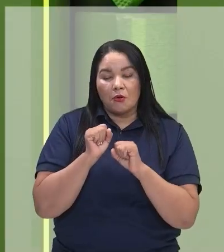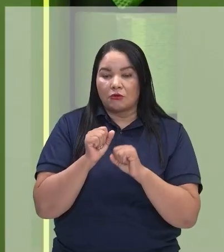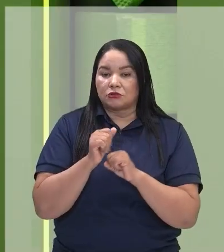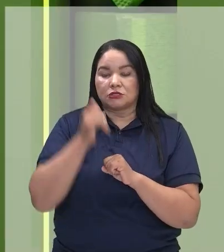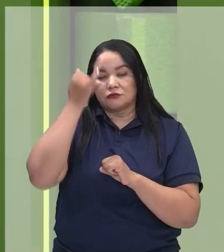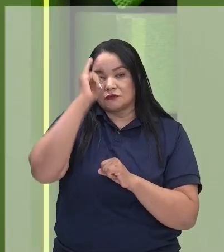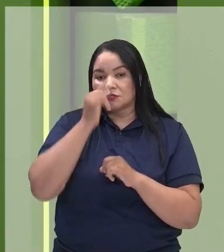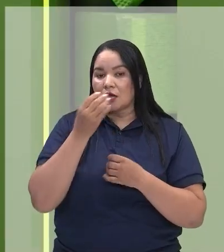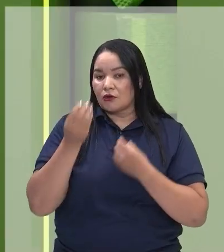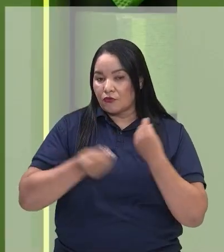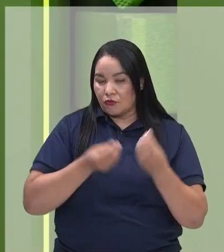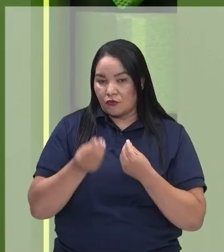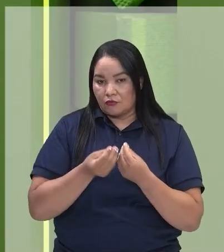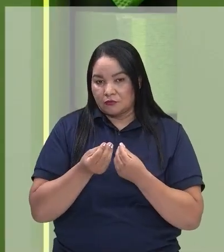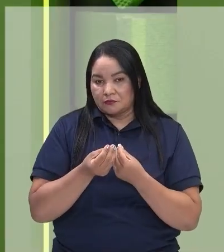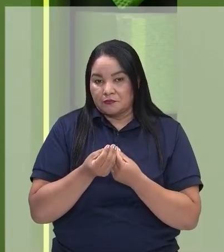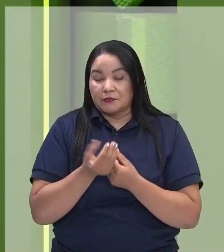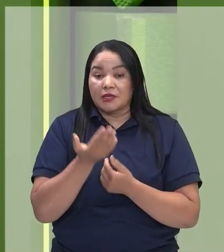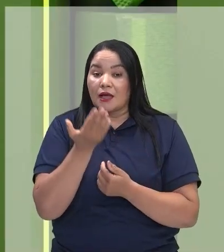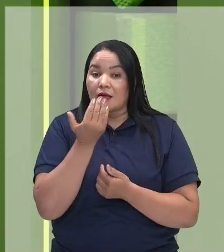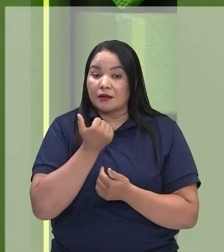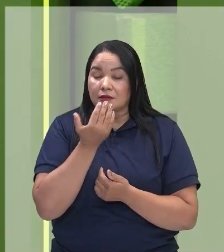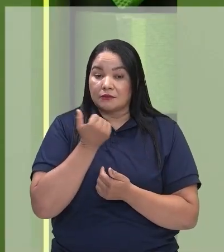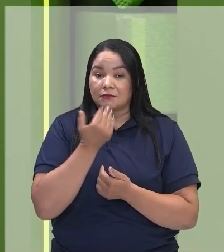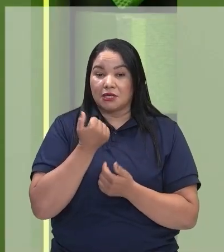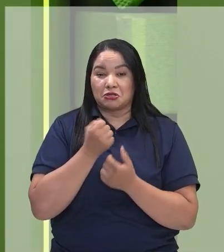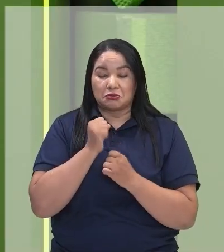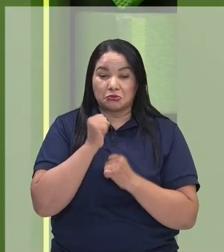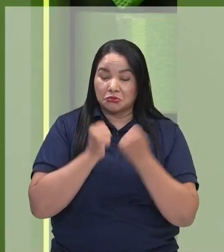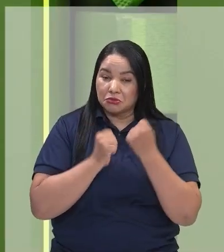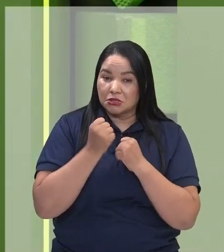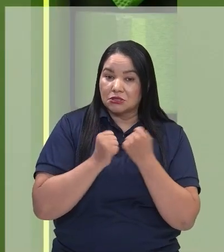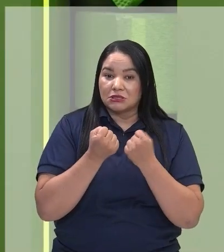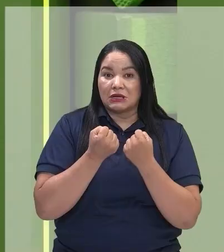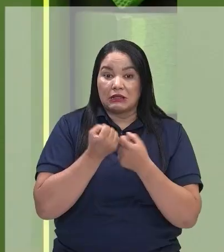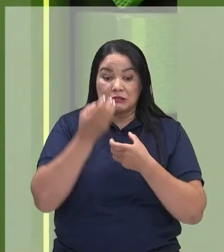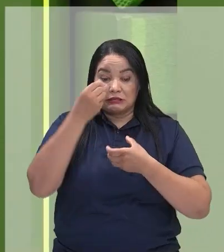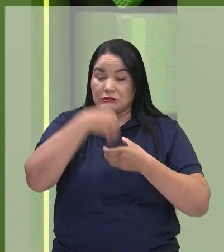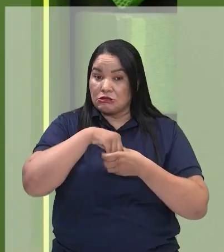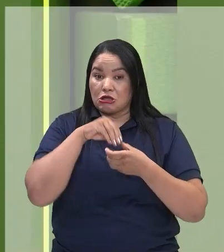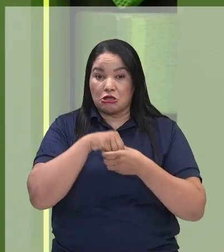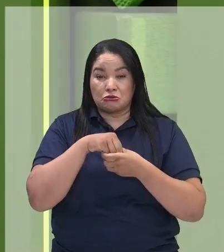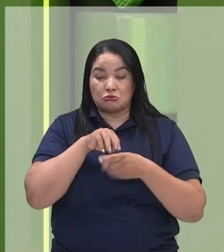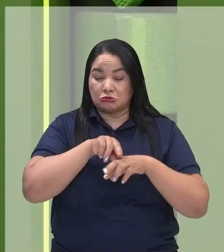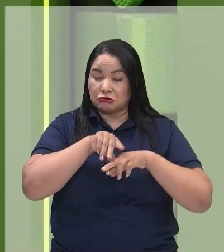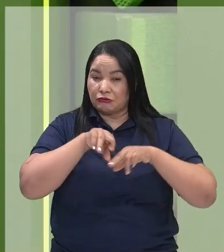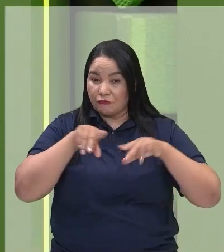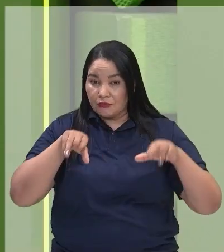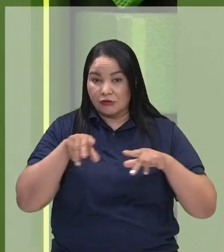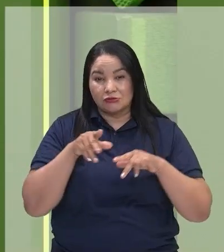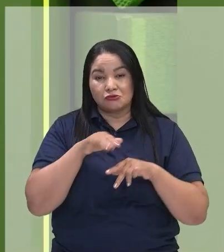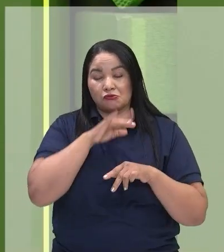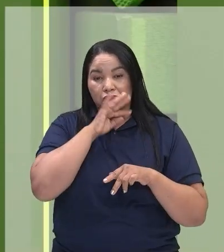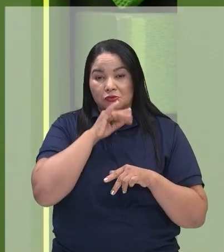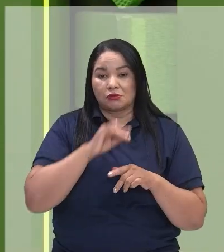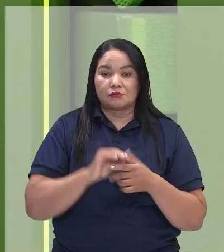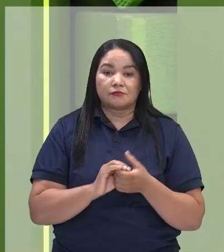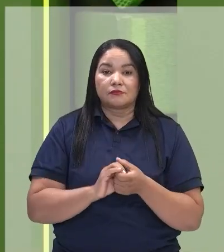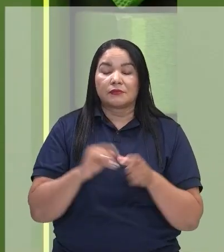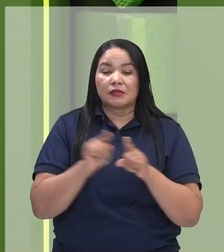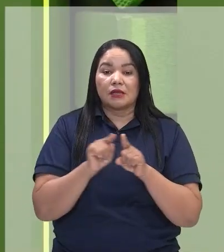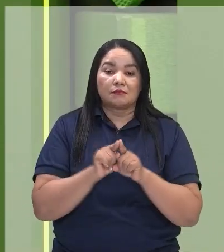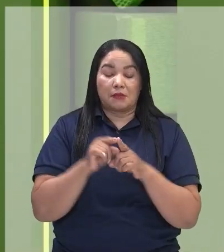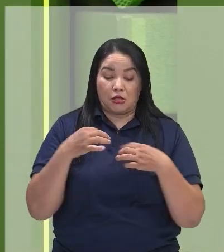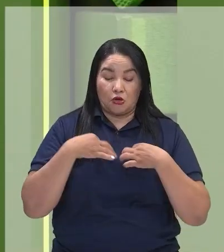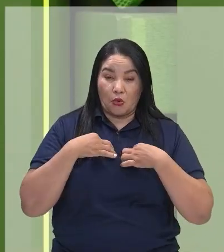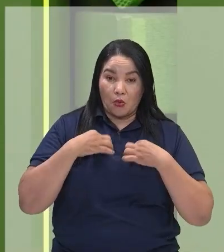você evita consumir alimentos industrializados que estão cheios dessas substâncias, né? Até mesmo roupas que